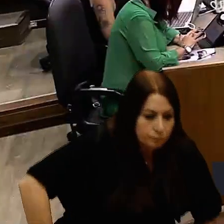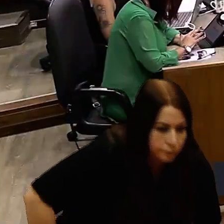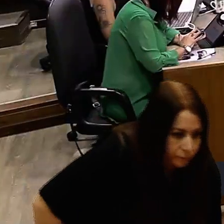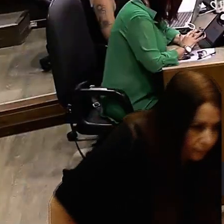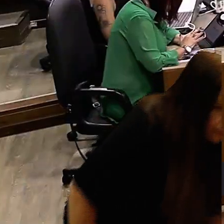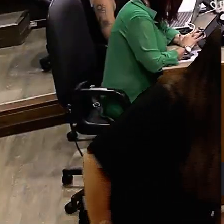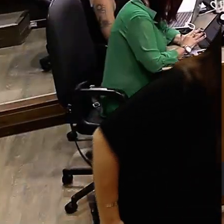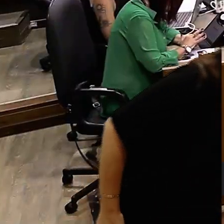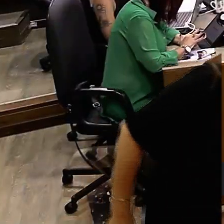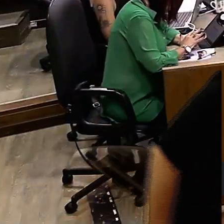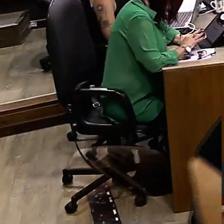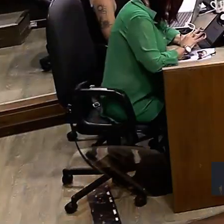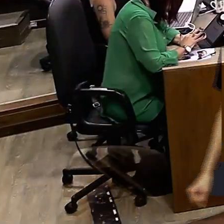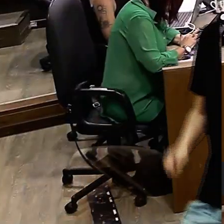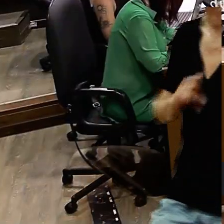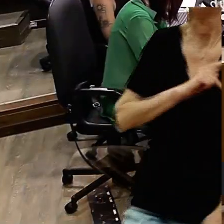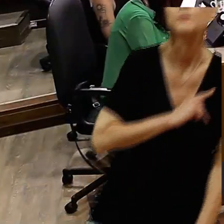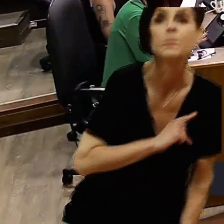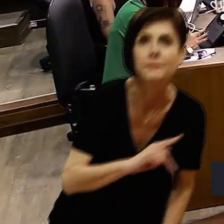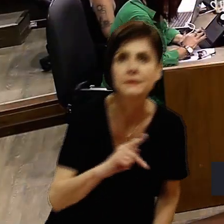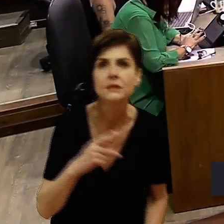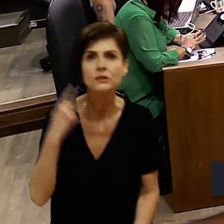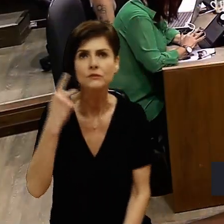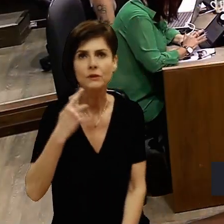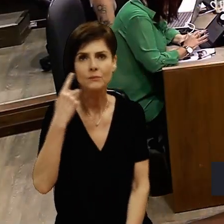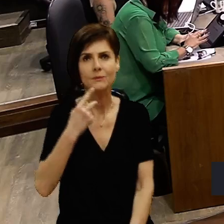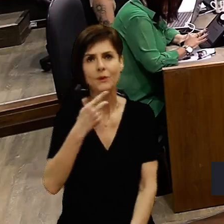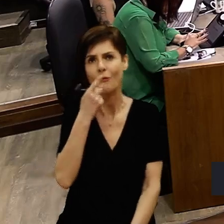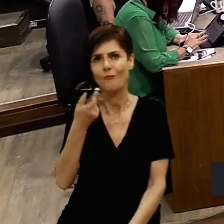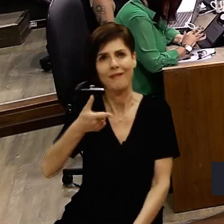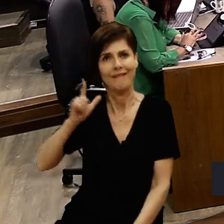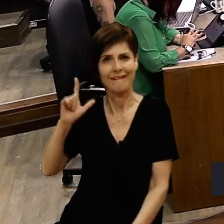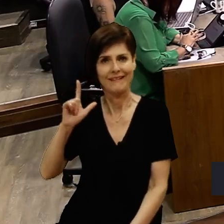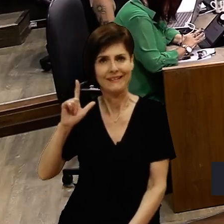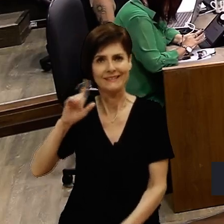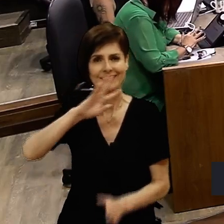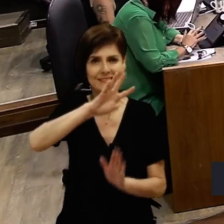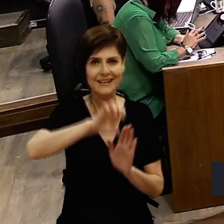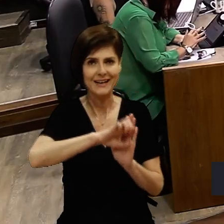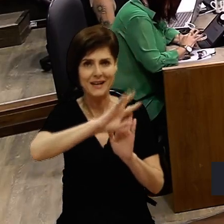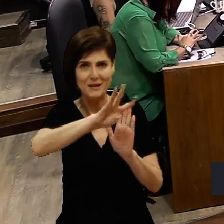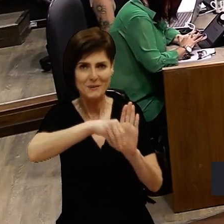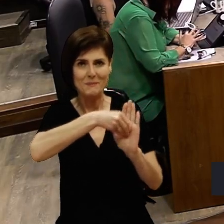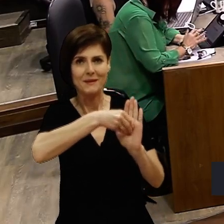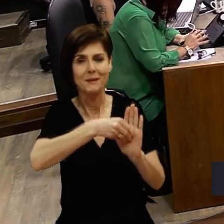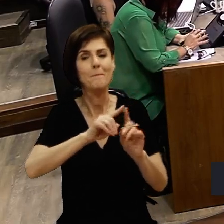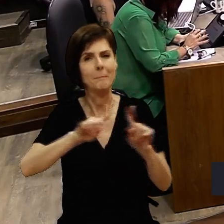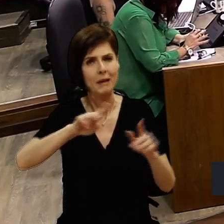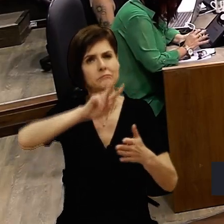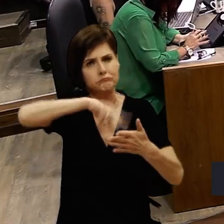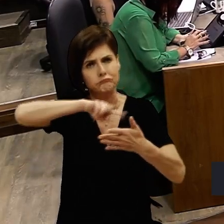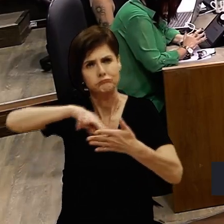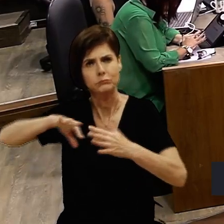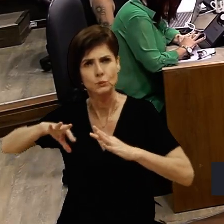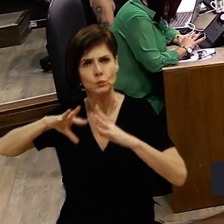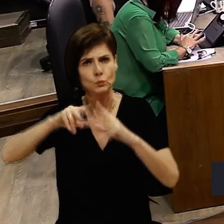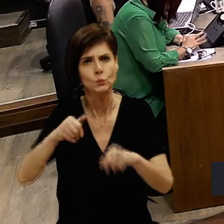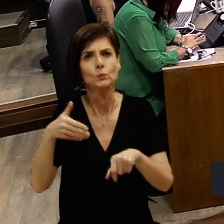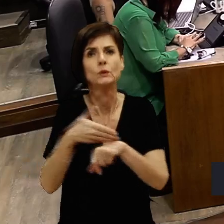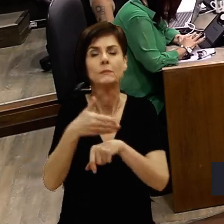Senhor presidente, senhores vereadores, a gente não me manifestei na questão das emendas, mas tinha lido todas e participado ali